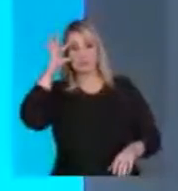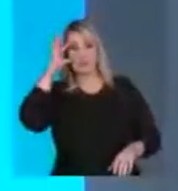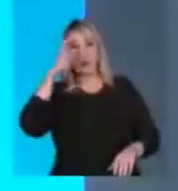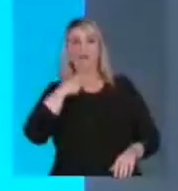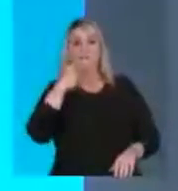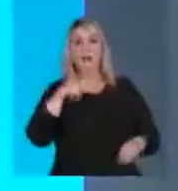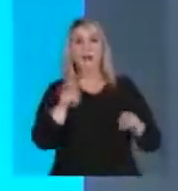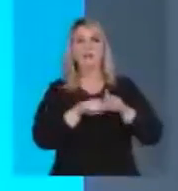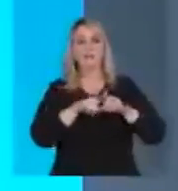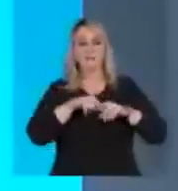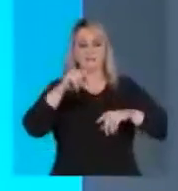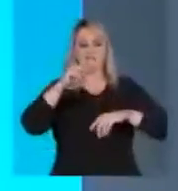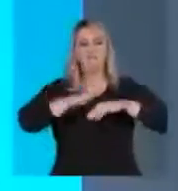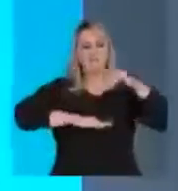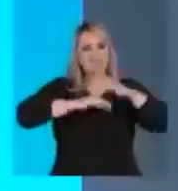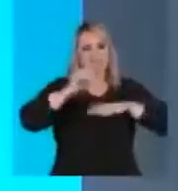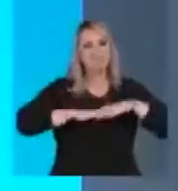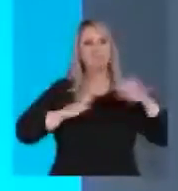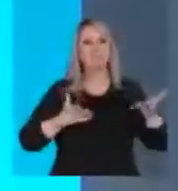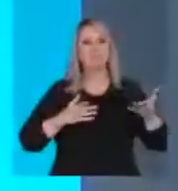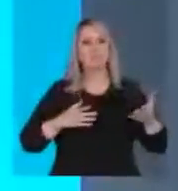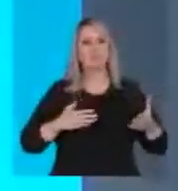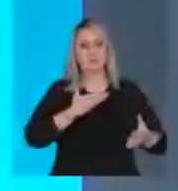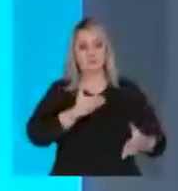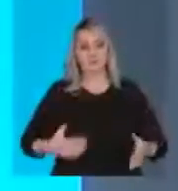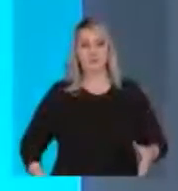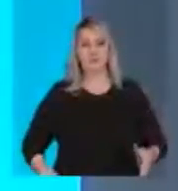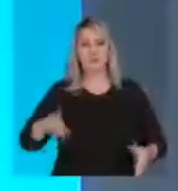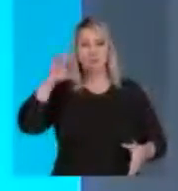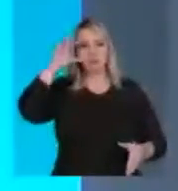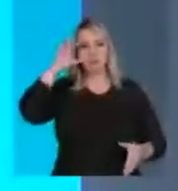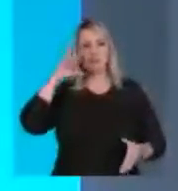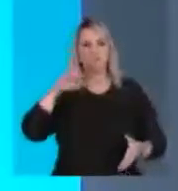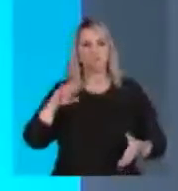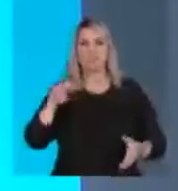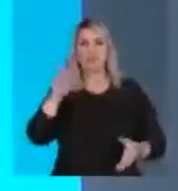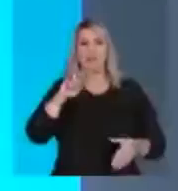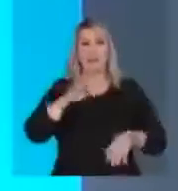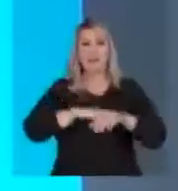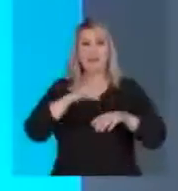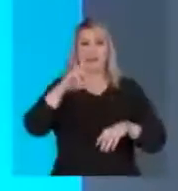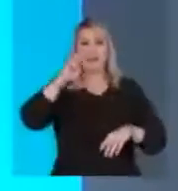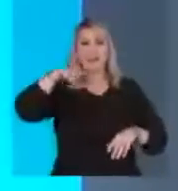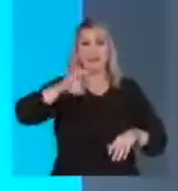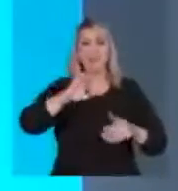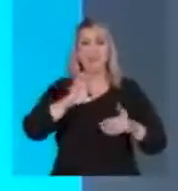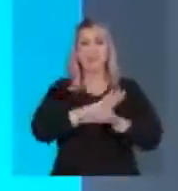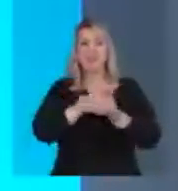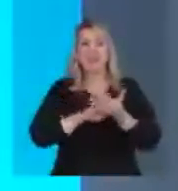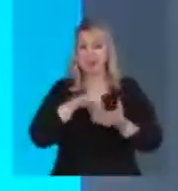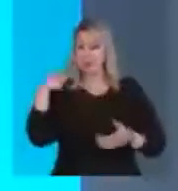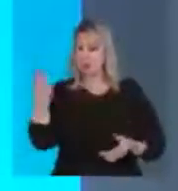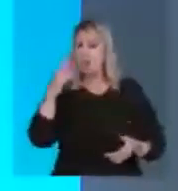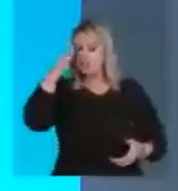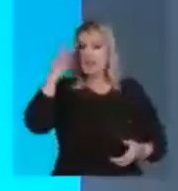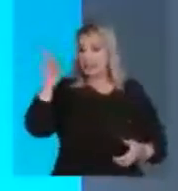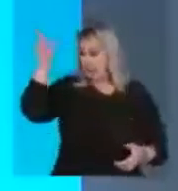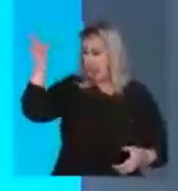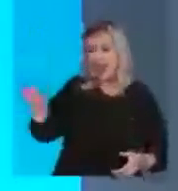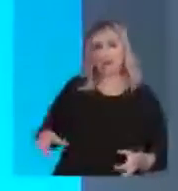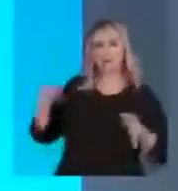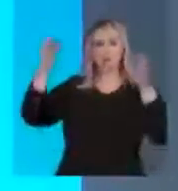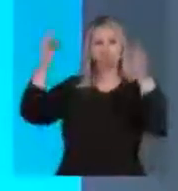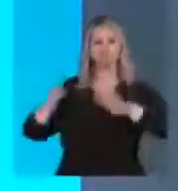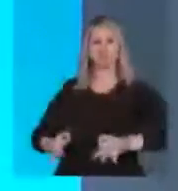realiza a presidenta dilma foi condenada sem crime algum e todos nós sabemos disso a honestidade dela e da sua